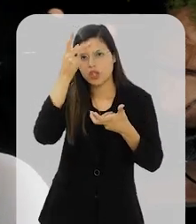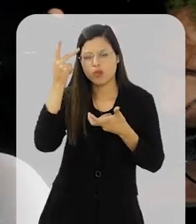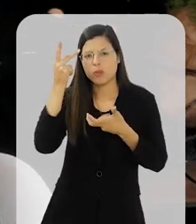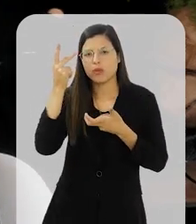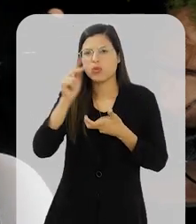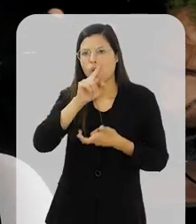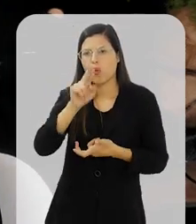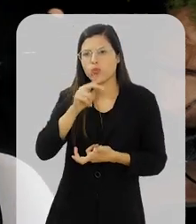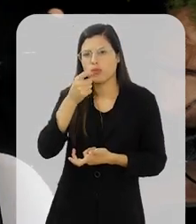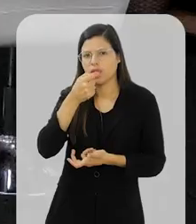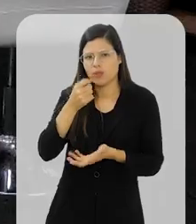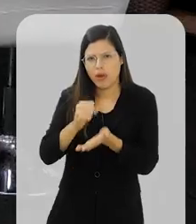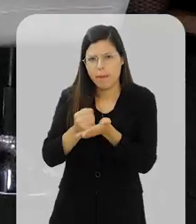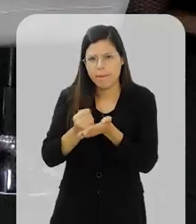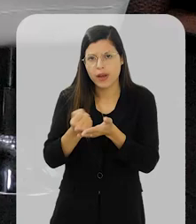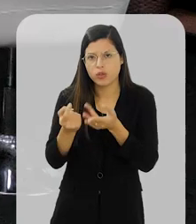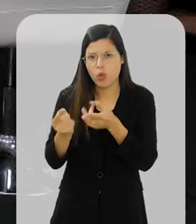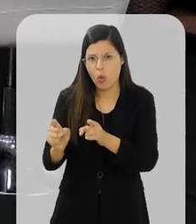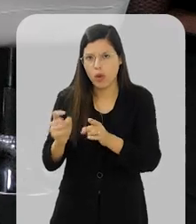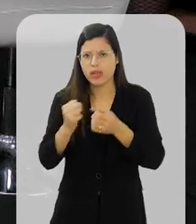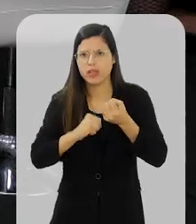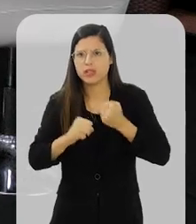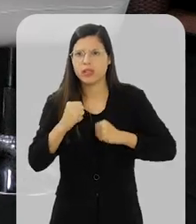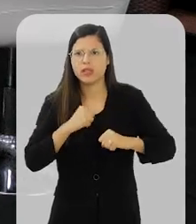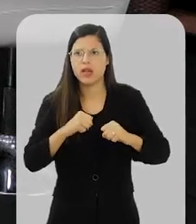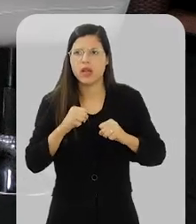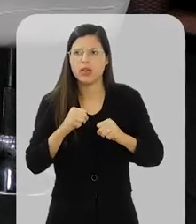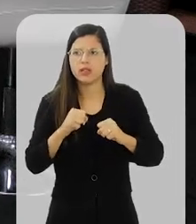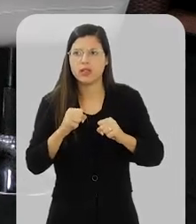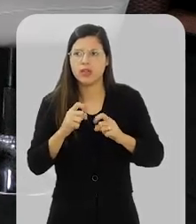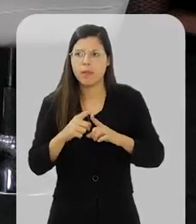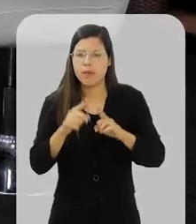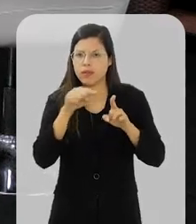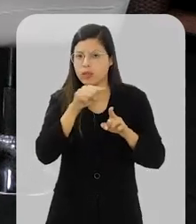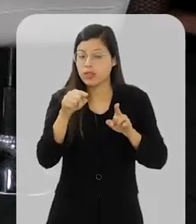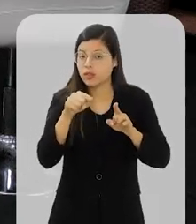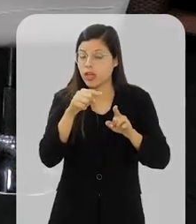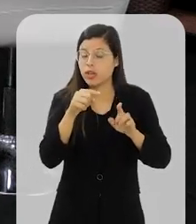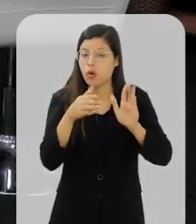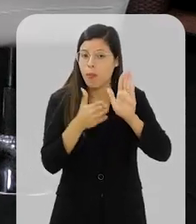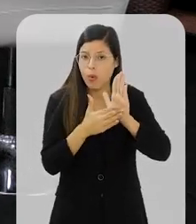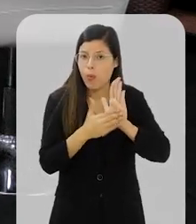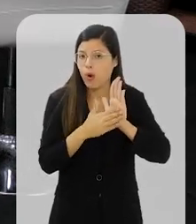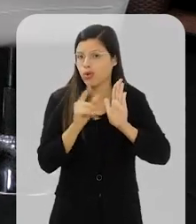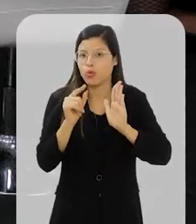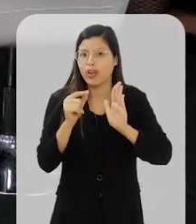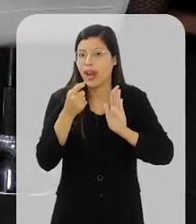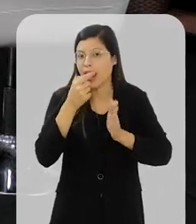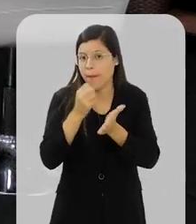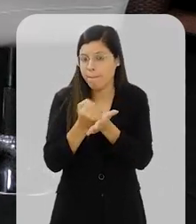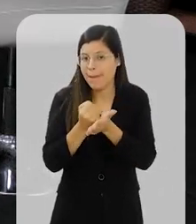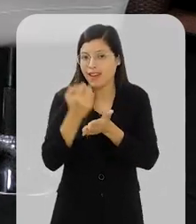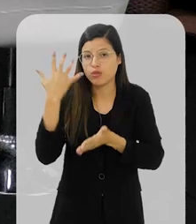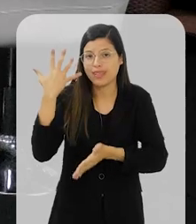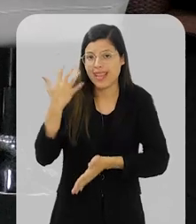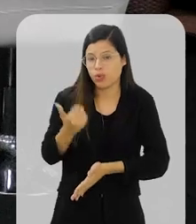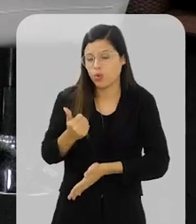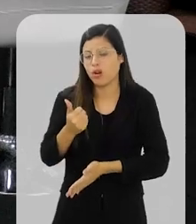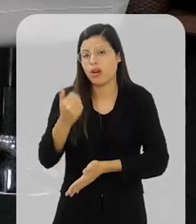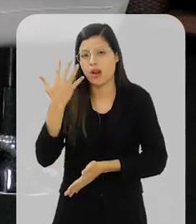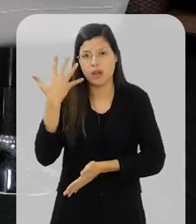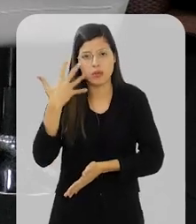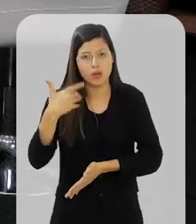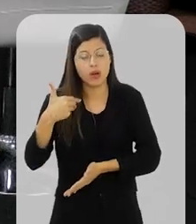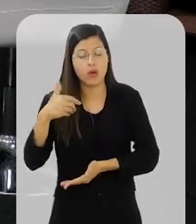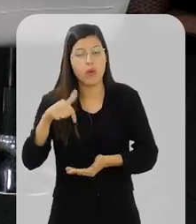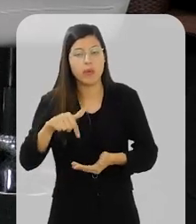muita gente consumindo o remédio contra a ansiedade, mas vocês têm uma proposta que é de um remédio natural, né? Então, eu queria que